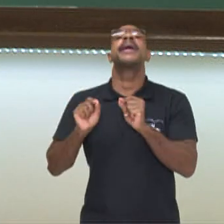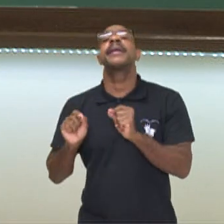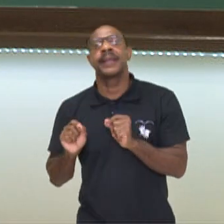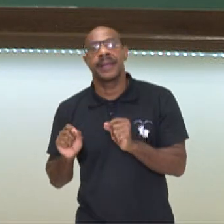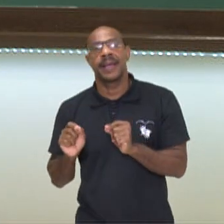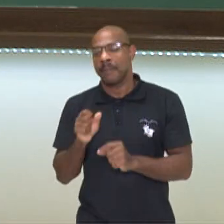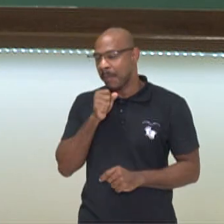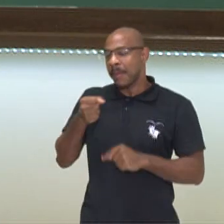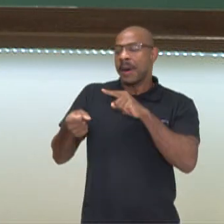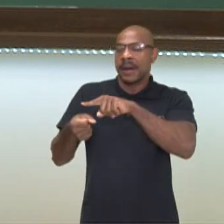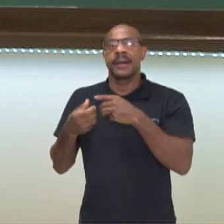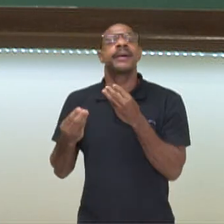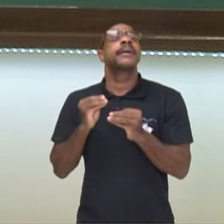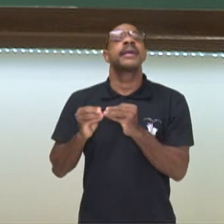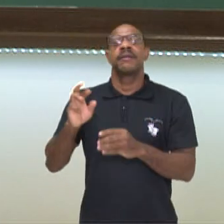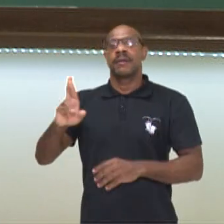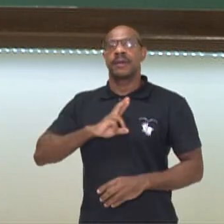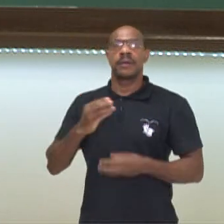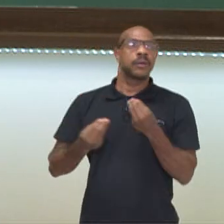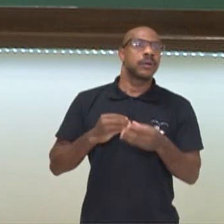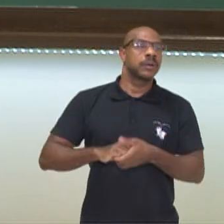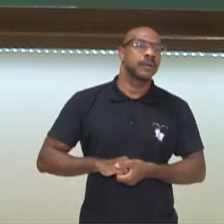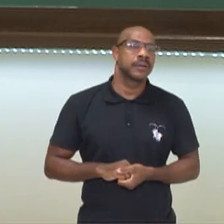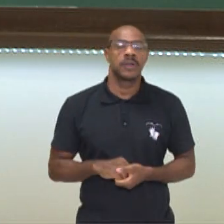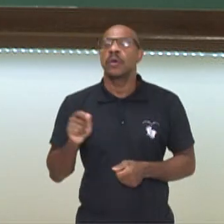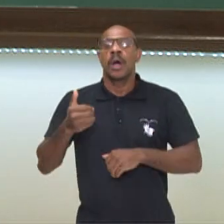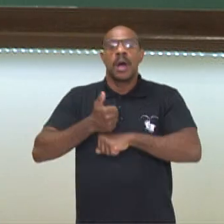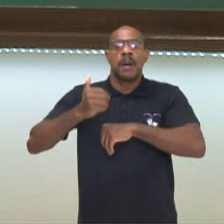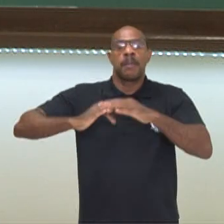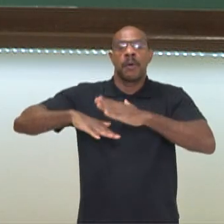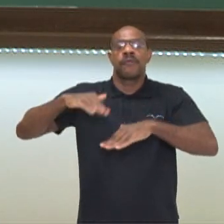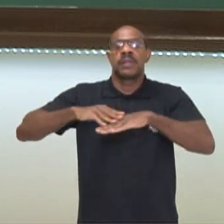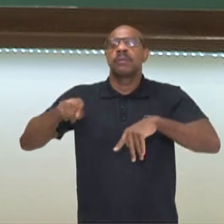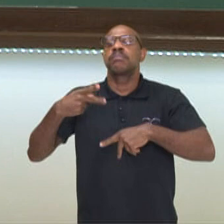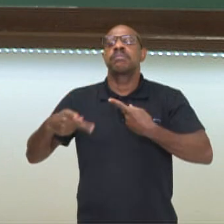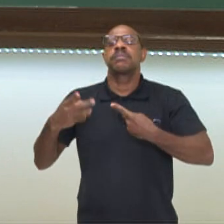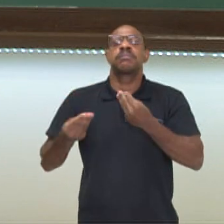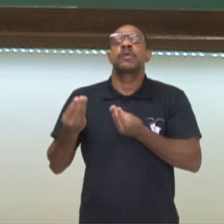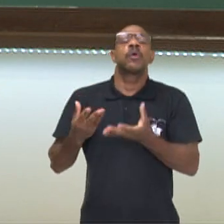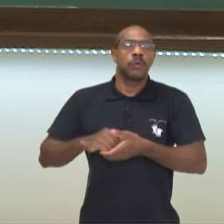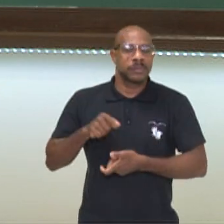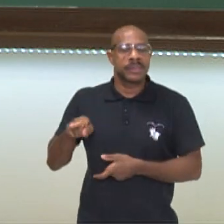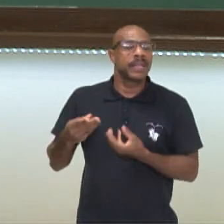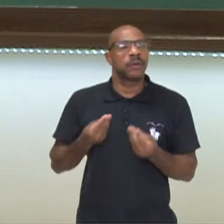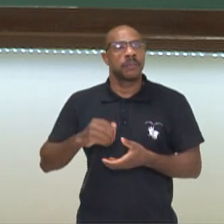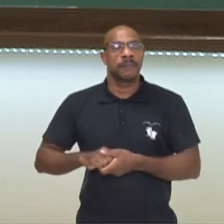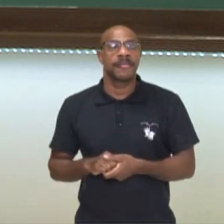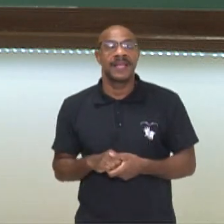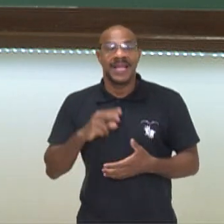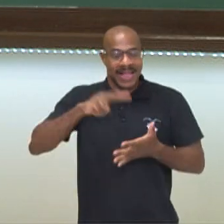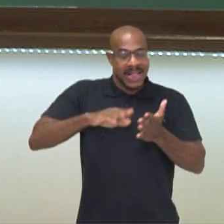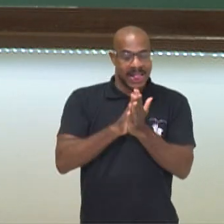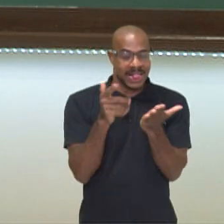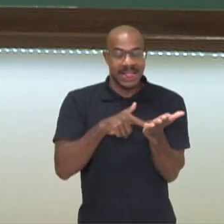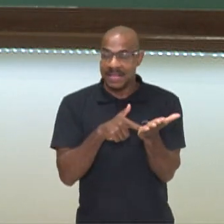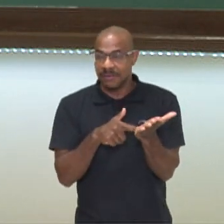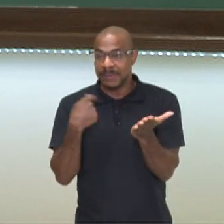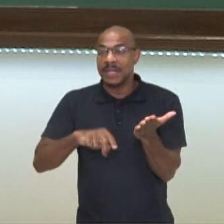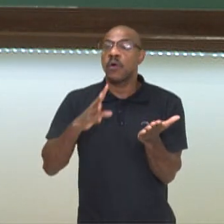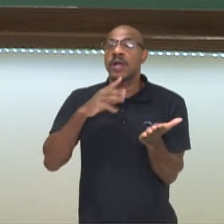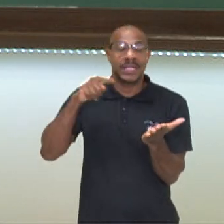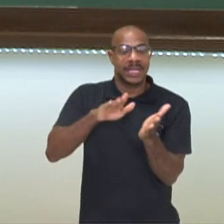entrevistado, qual é a carreira dele. Se eu vou falar sobre um livro, eu tenho que ler o livro, eu tenho que conhecer aquele